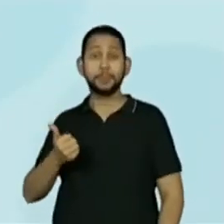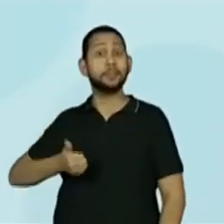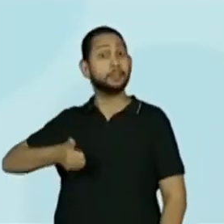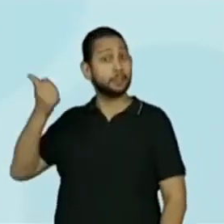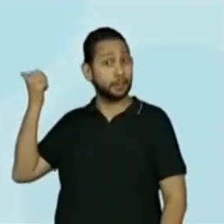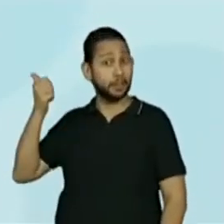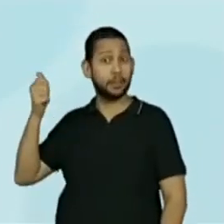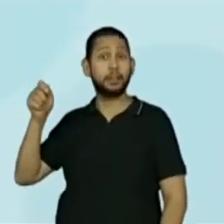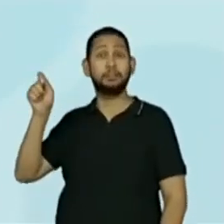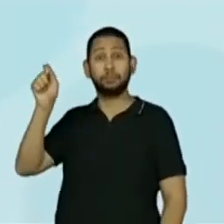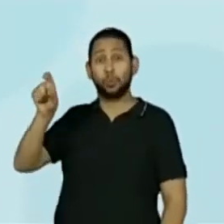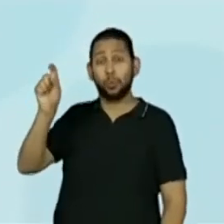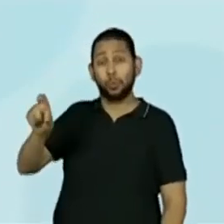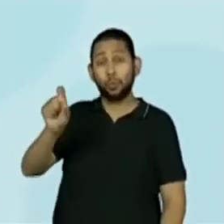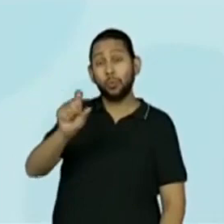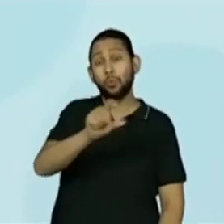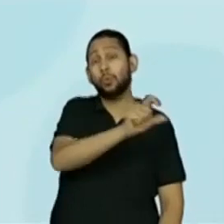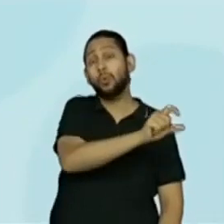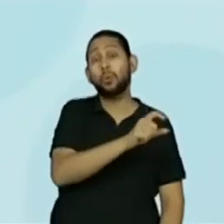é escrito dessa forma,